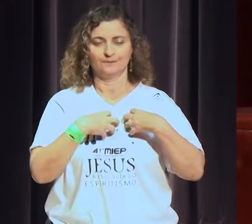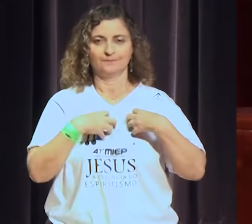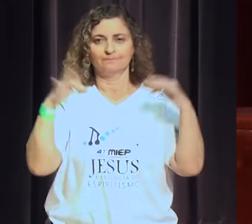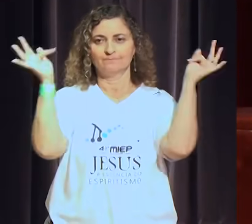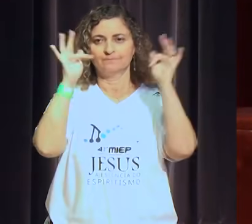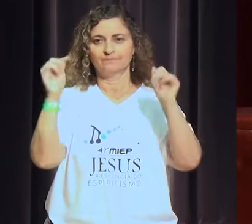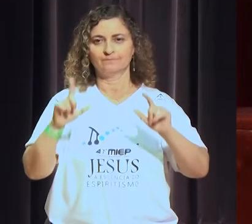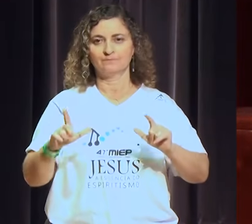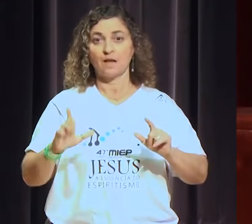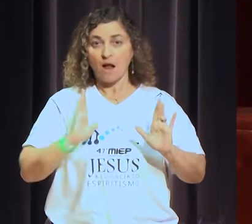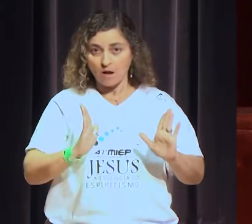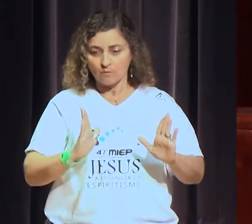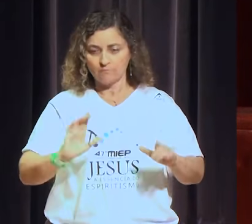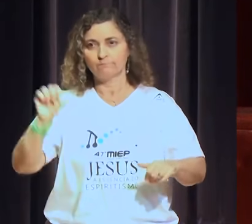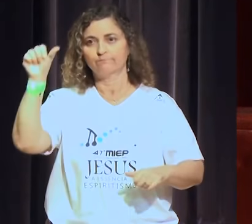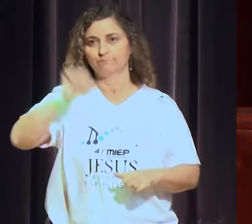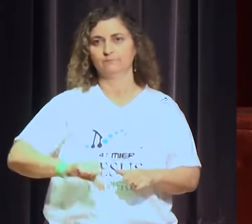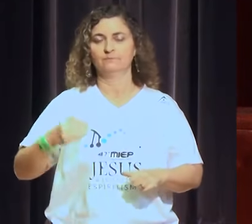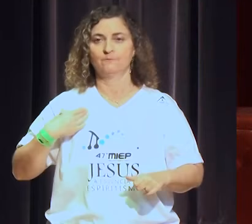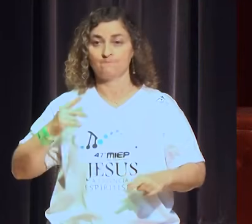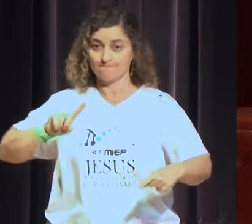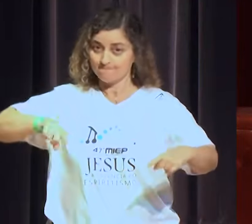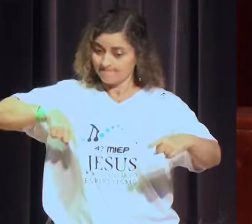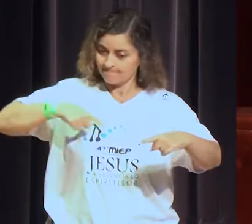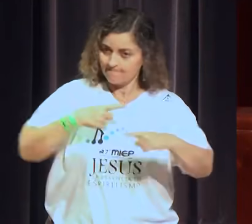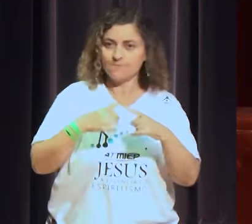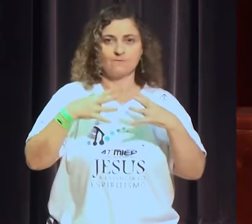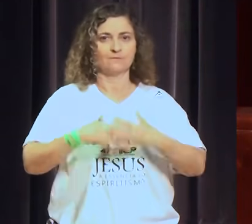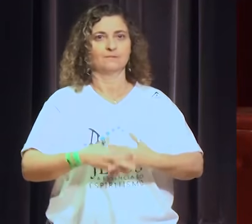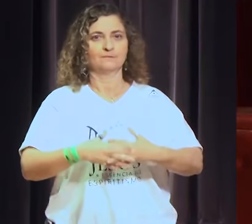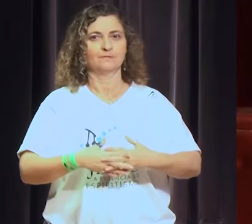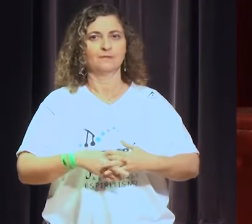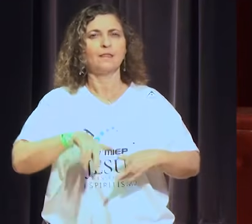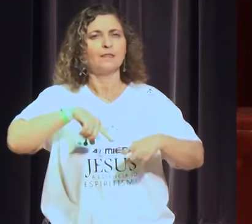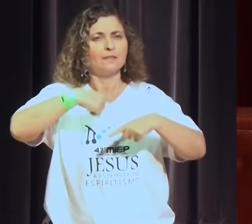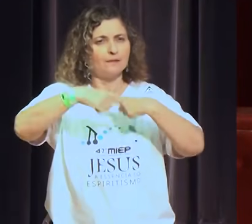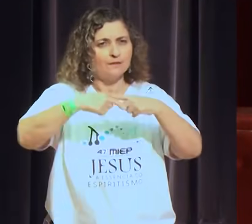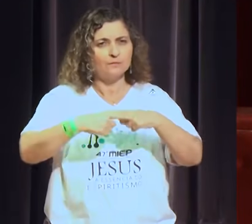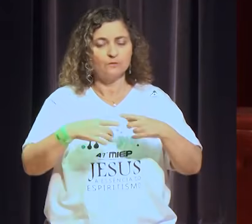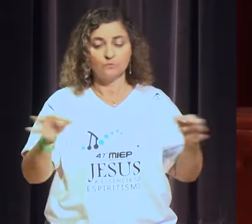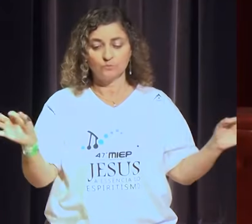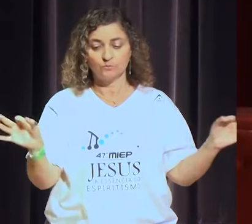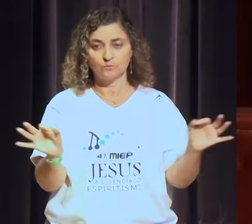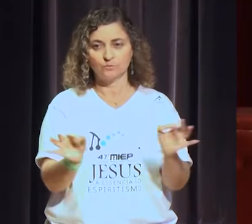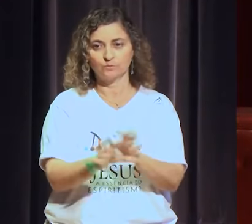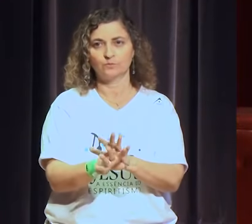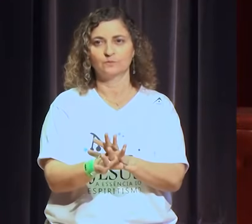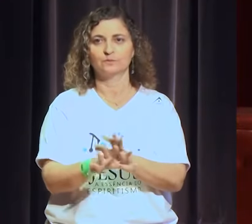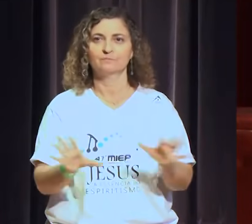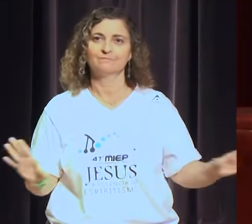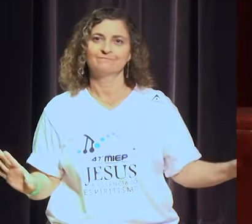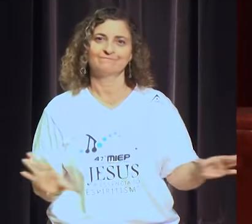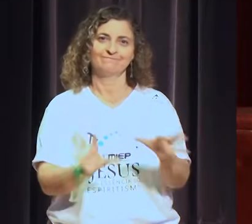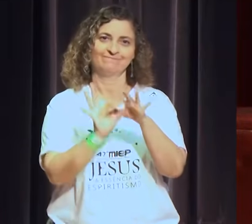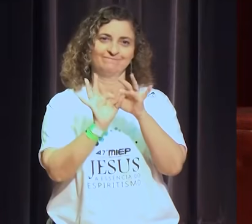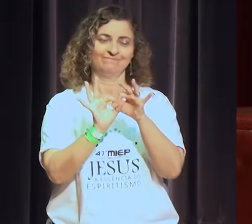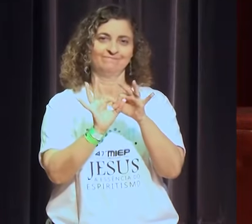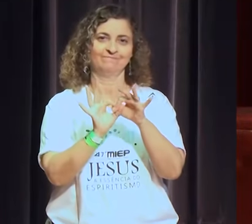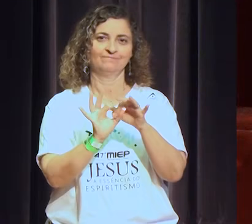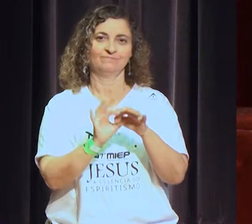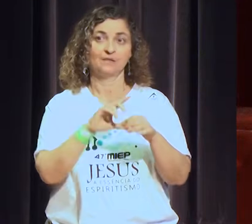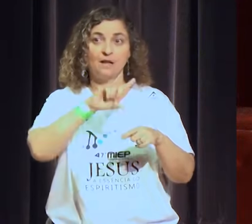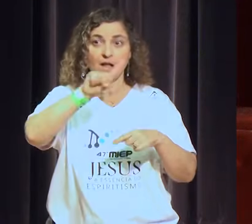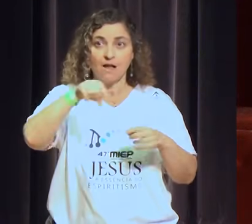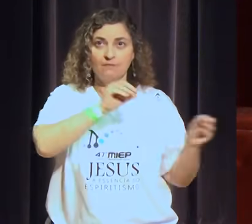Agora eu vou te confundir mais ainda, porque depois a gente consegue unir o pensamento e te deslocar para outras